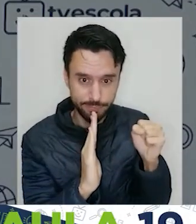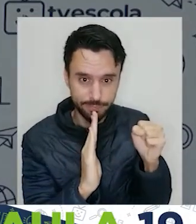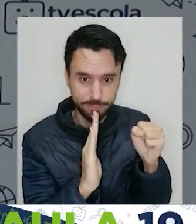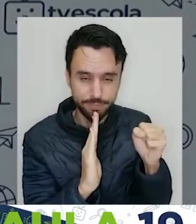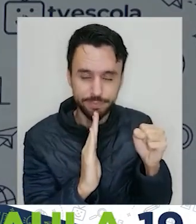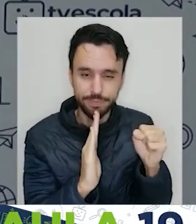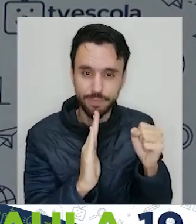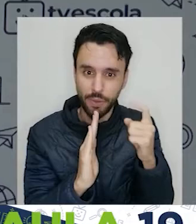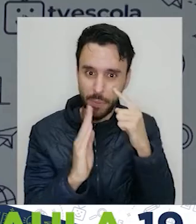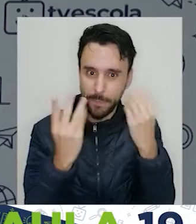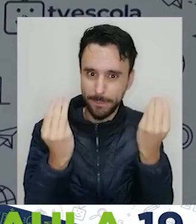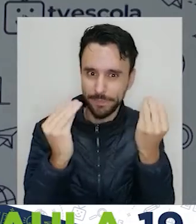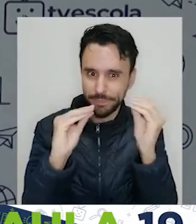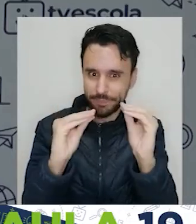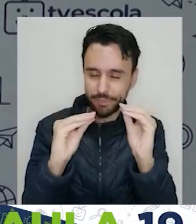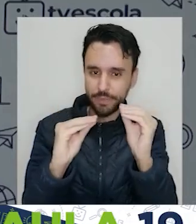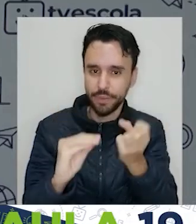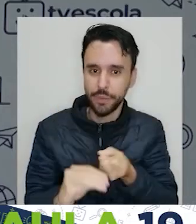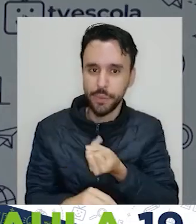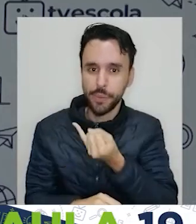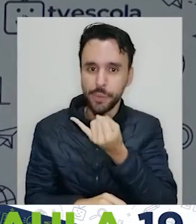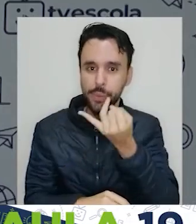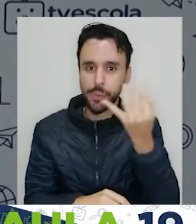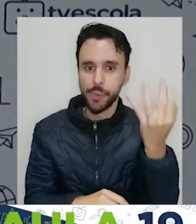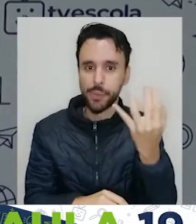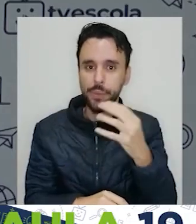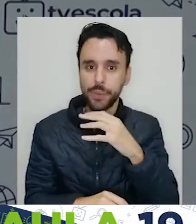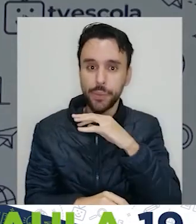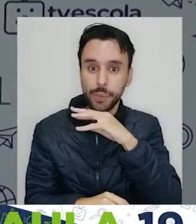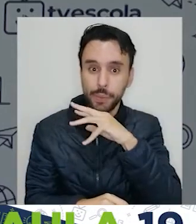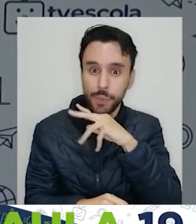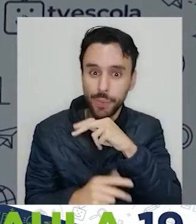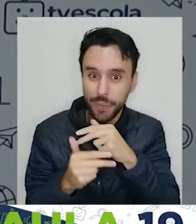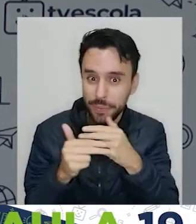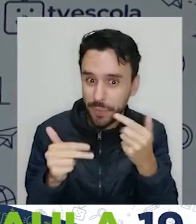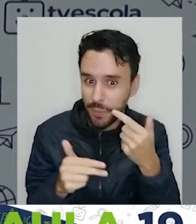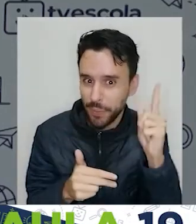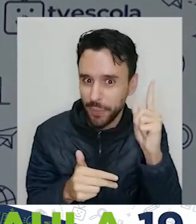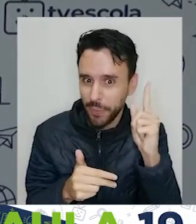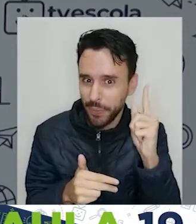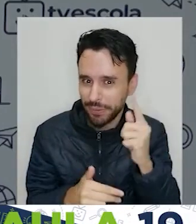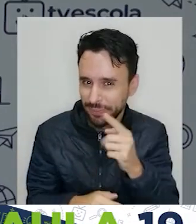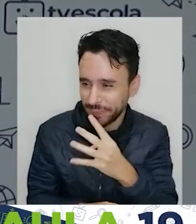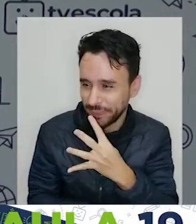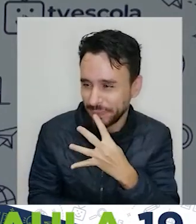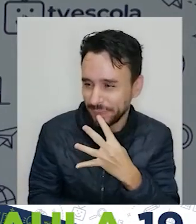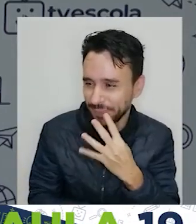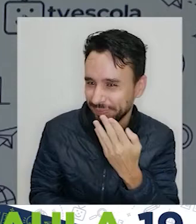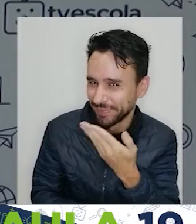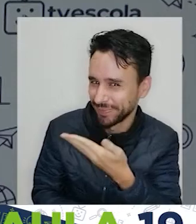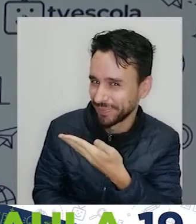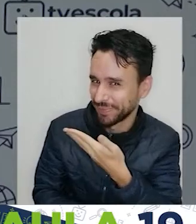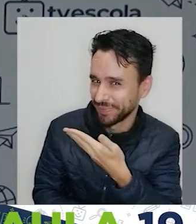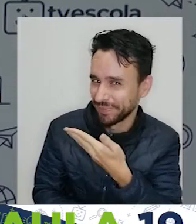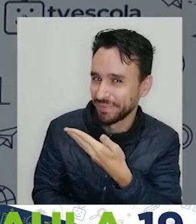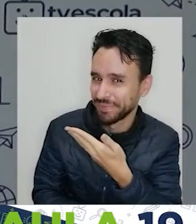Márcia vai colocar na tela de vocês mais um animalzinho. Vocês conhecem esse animal?